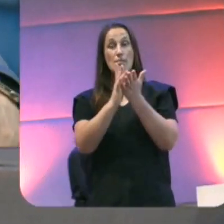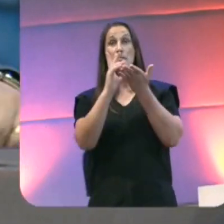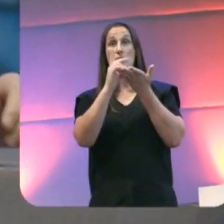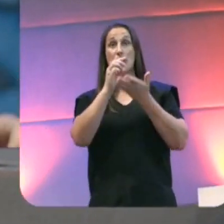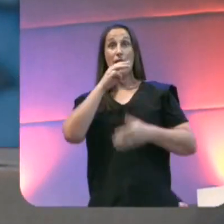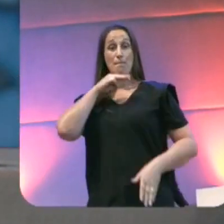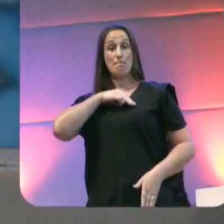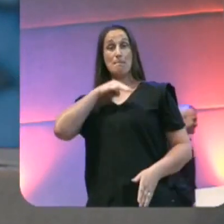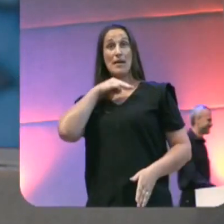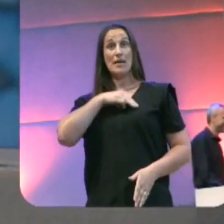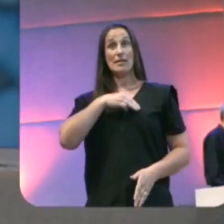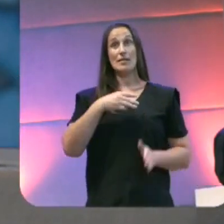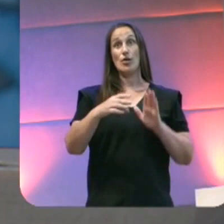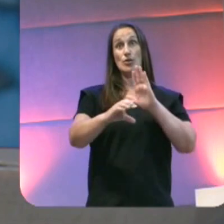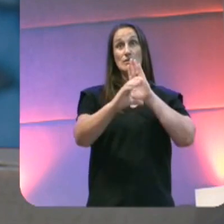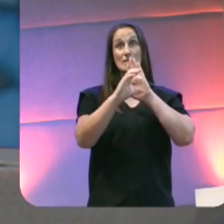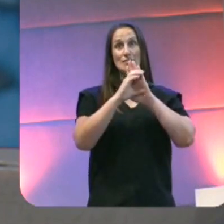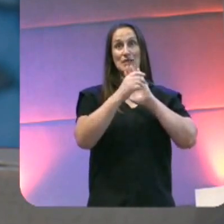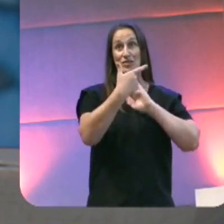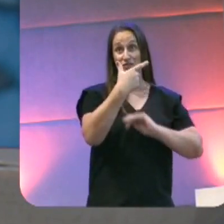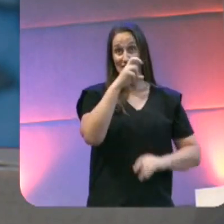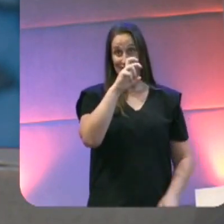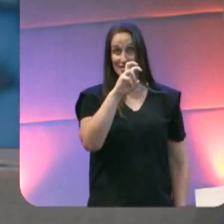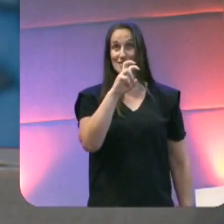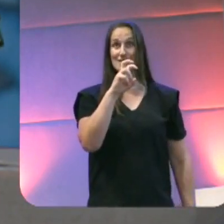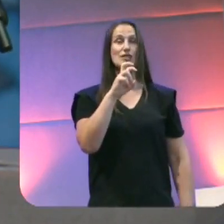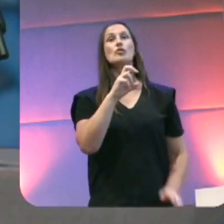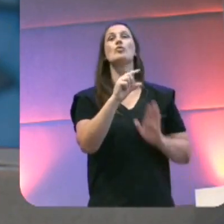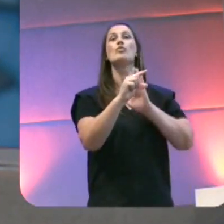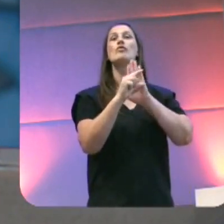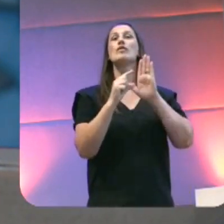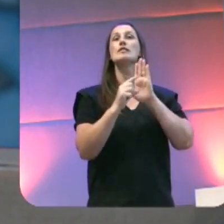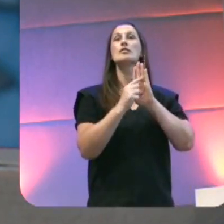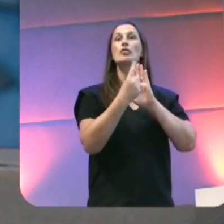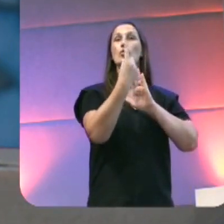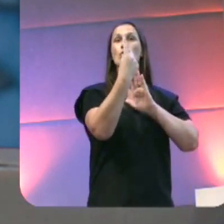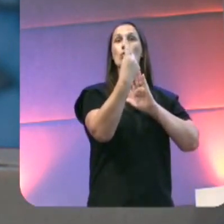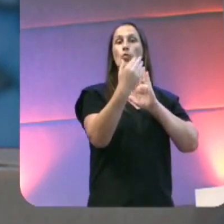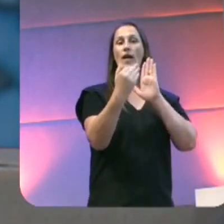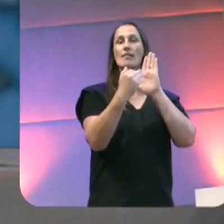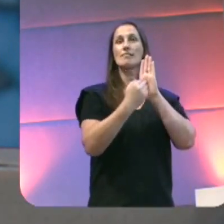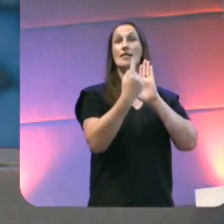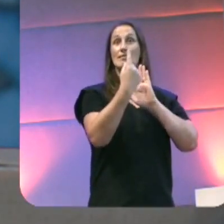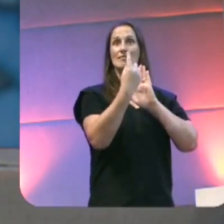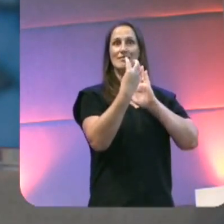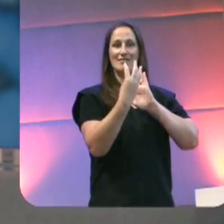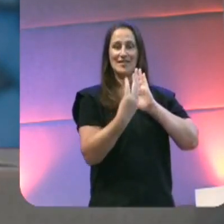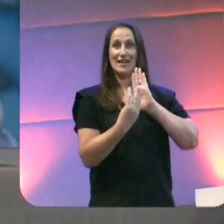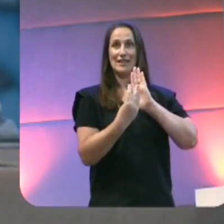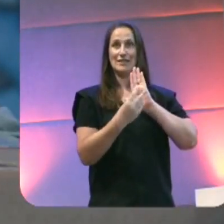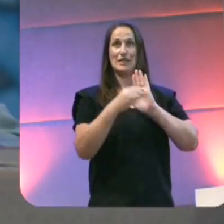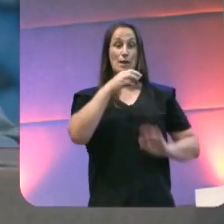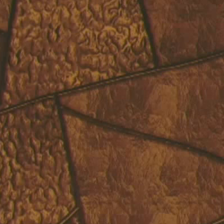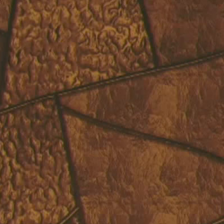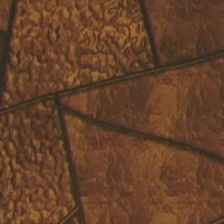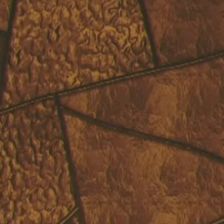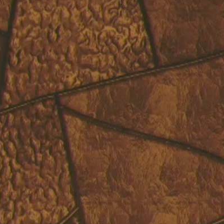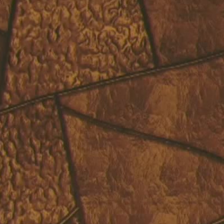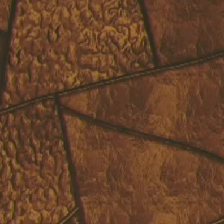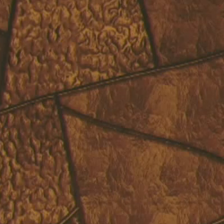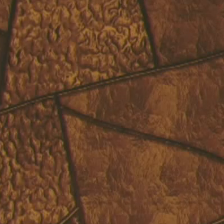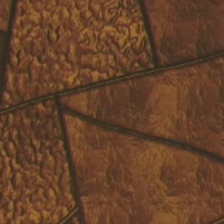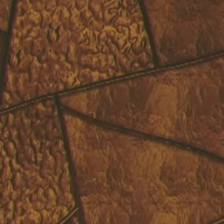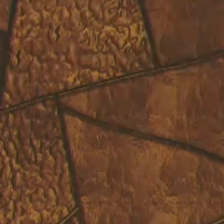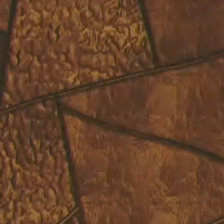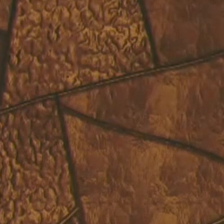eu queria estudar nessa manhã com vocês os versículos de 1 a 13. Mateus 25, a partir